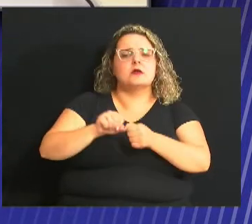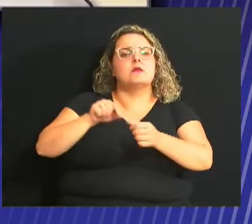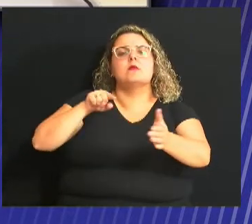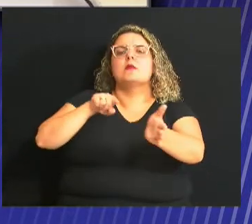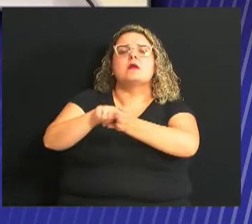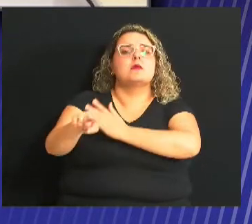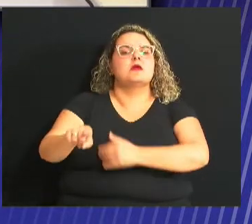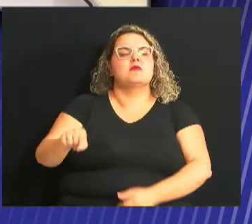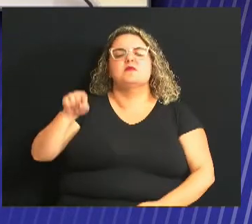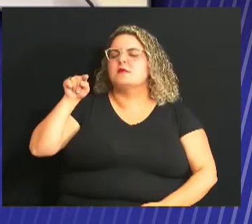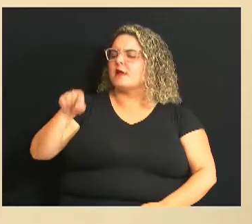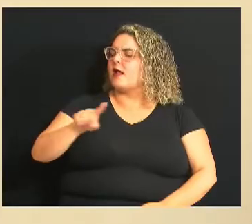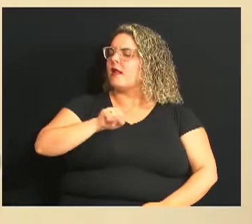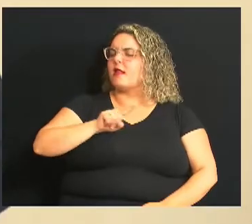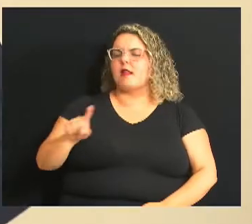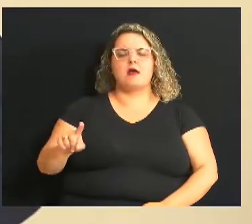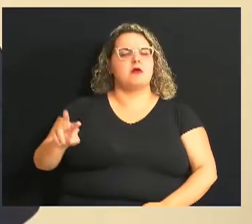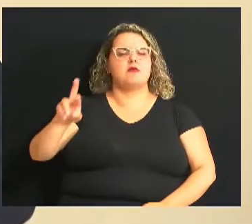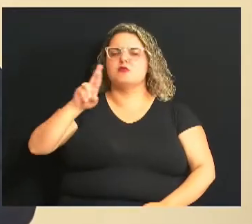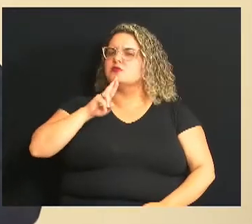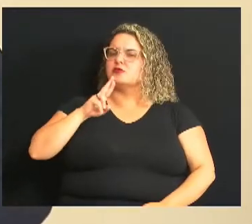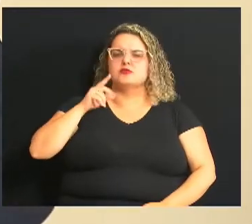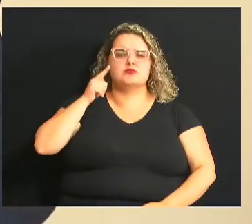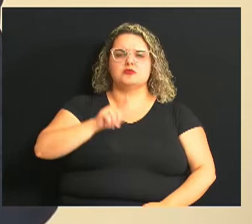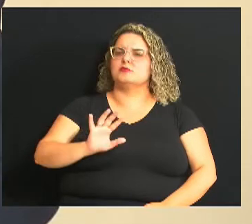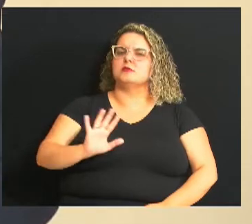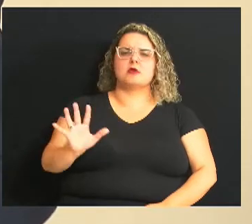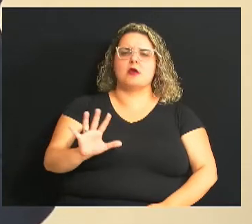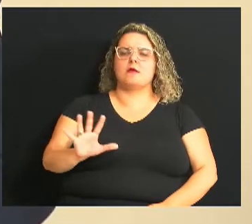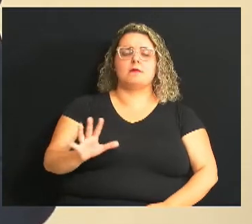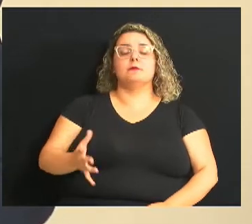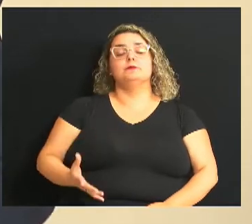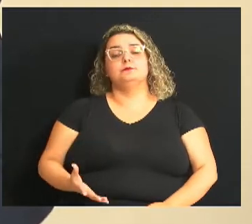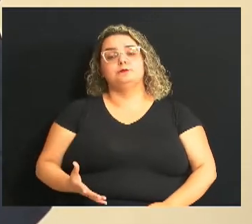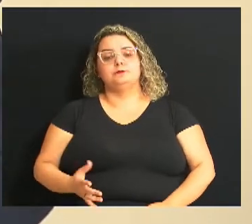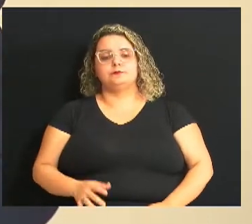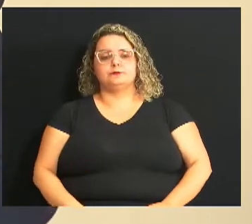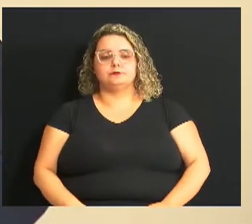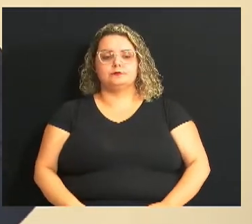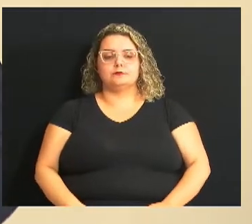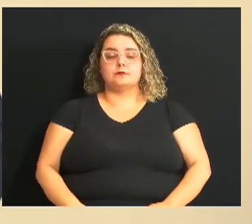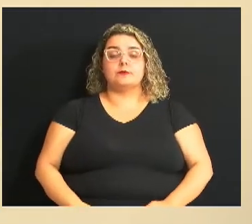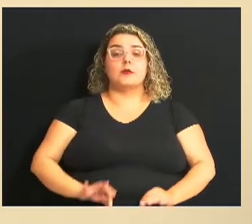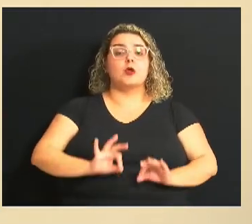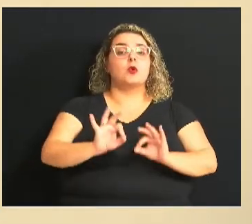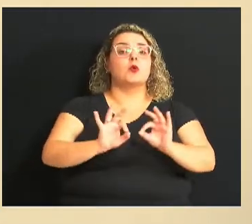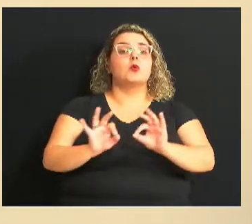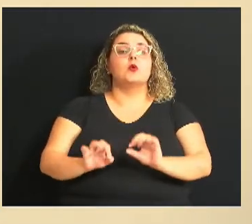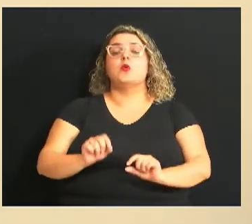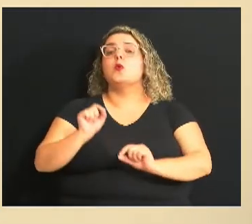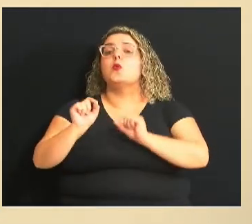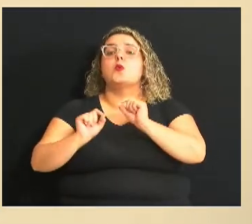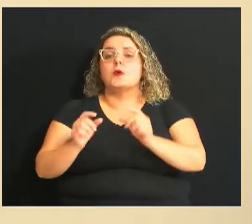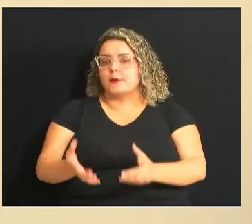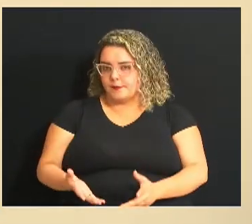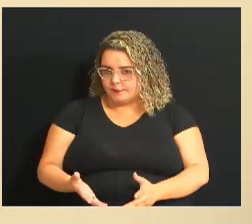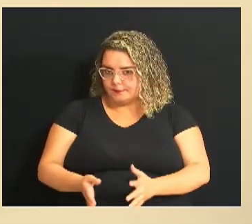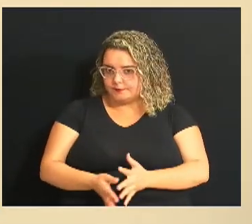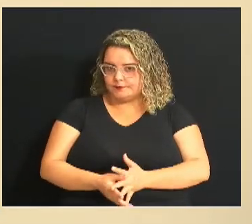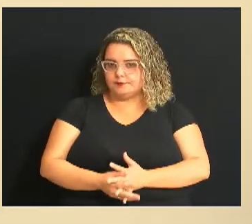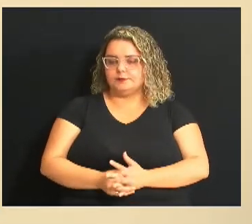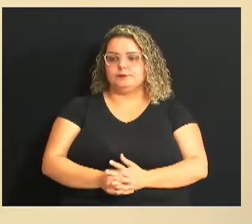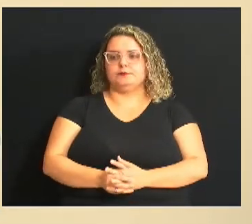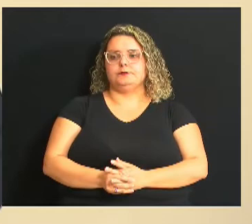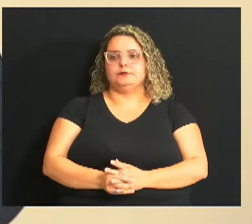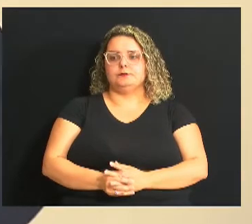sábio. E o sábio não conseguiria responder. E o que eles prepararam foi exatamente o seguinte.